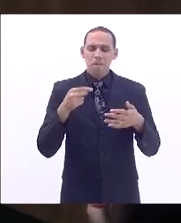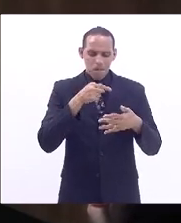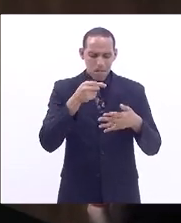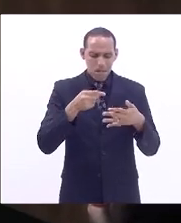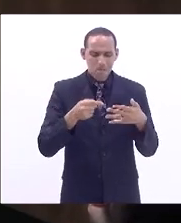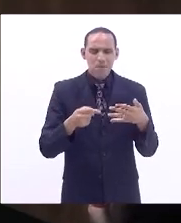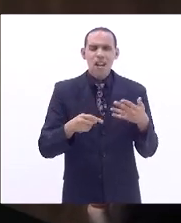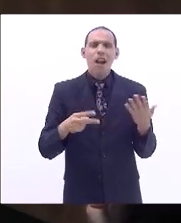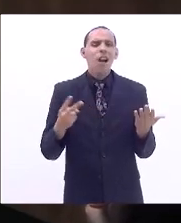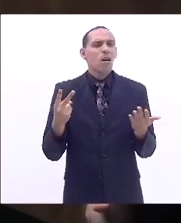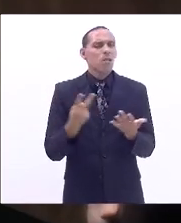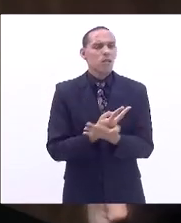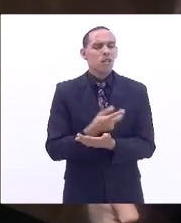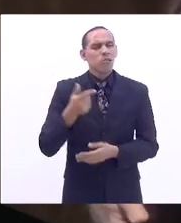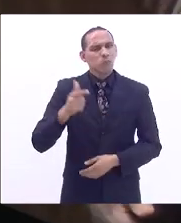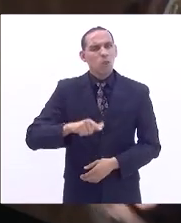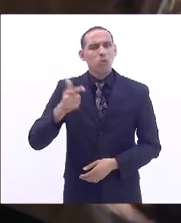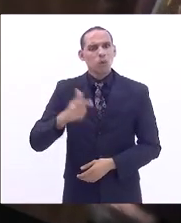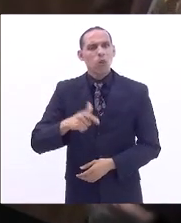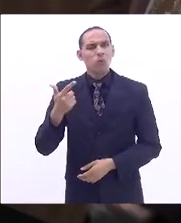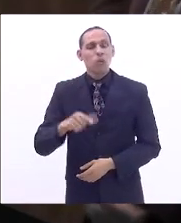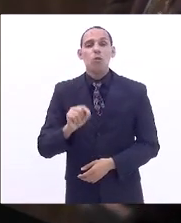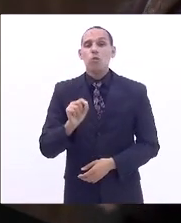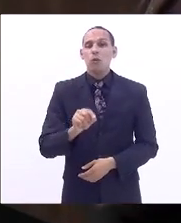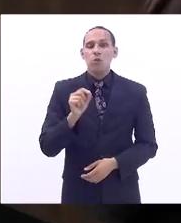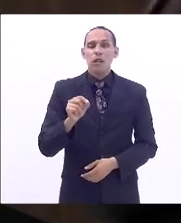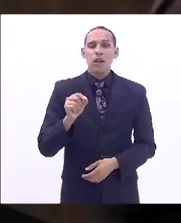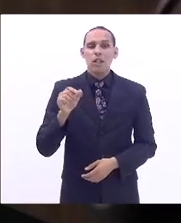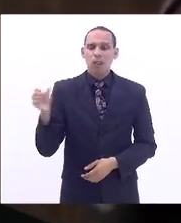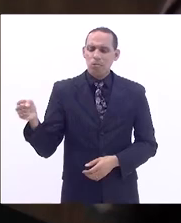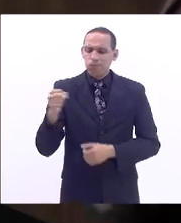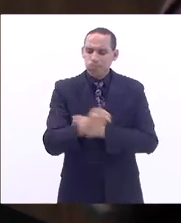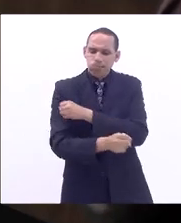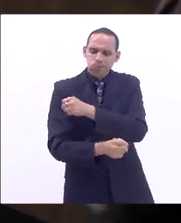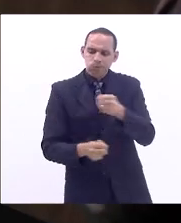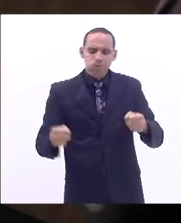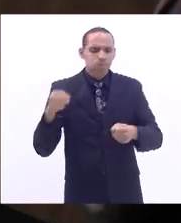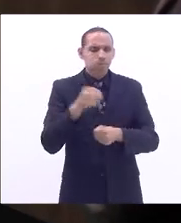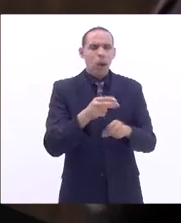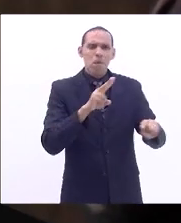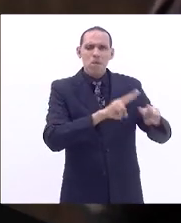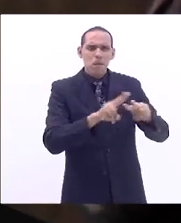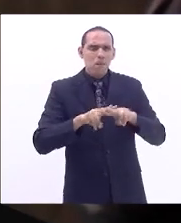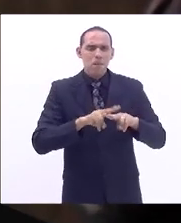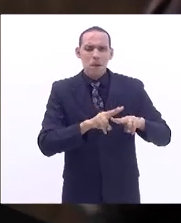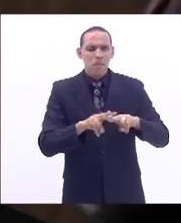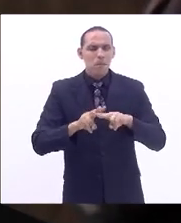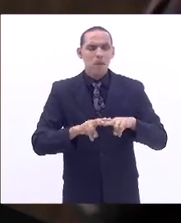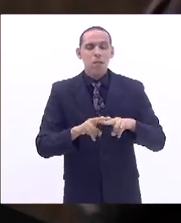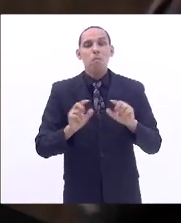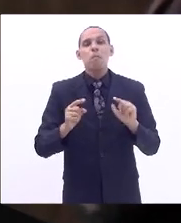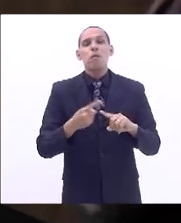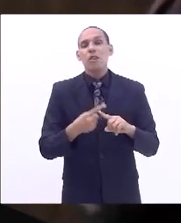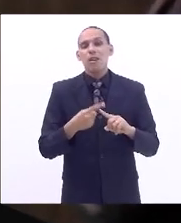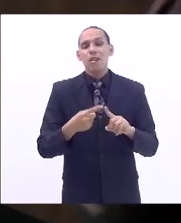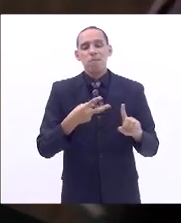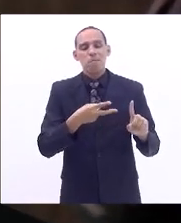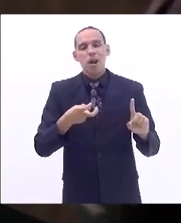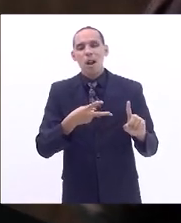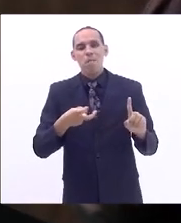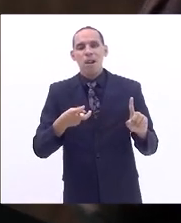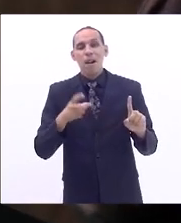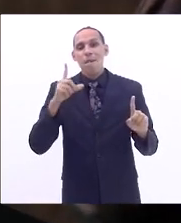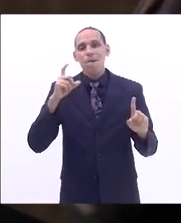né que tem acontecido com a prisão é de pessoas com o reconhecimento fotográfico e falhos cheio de